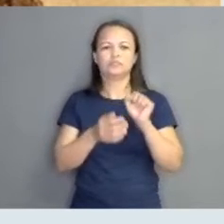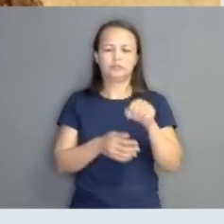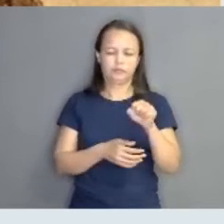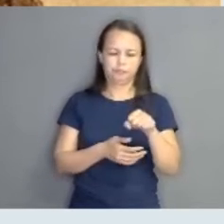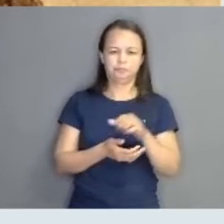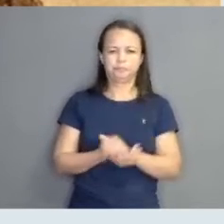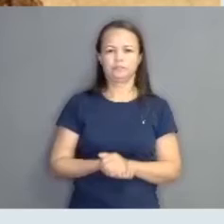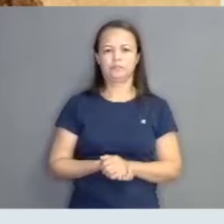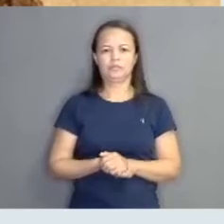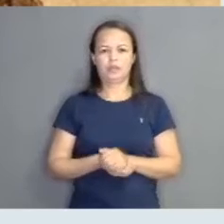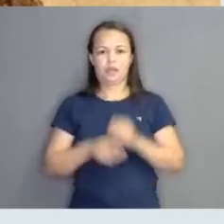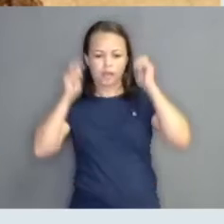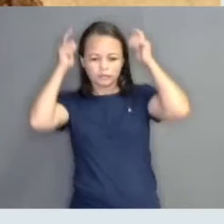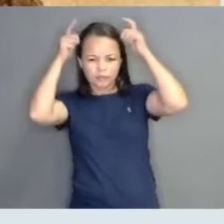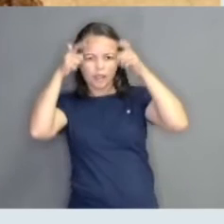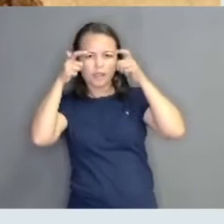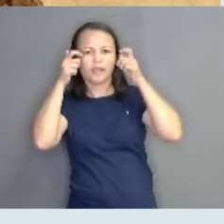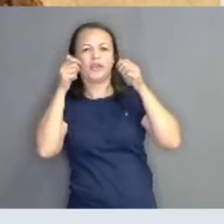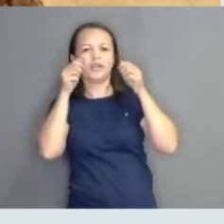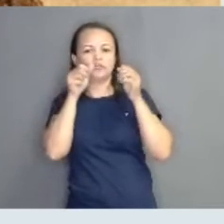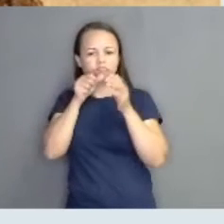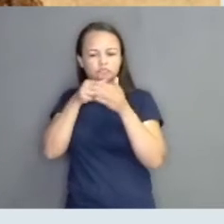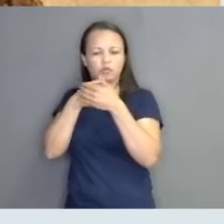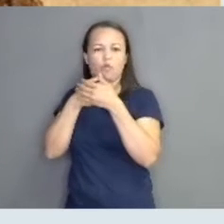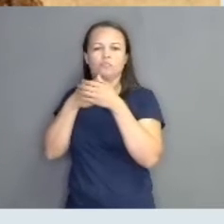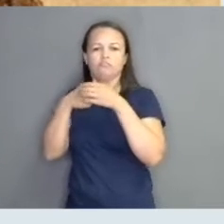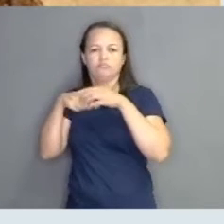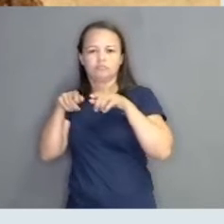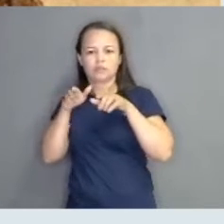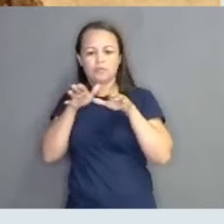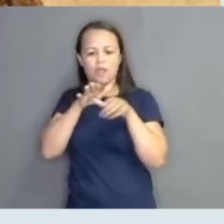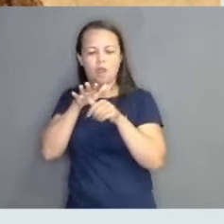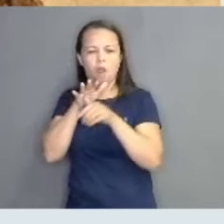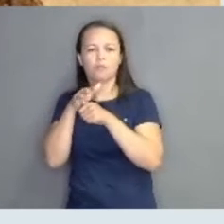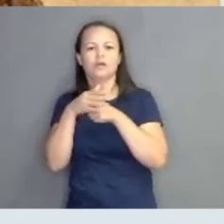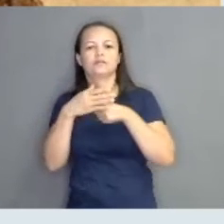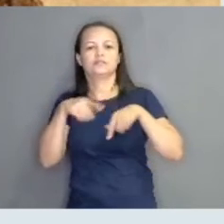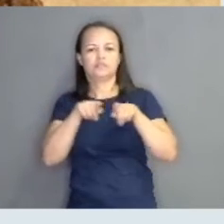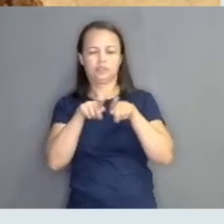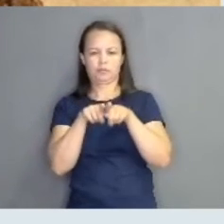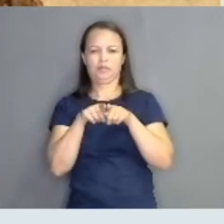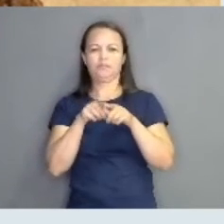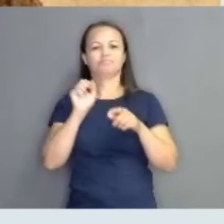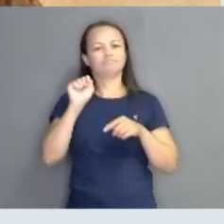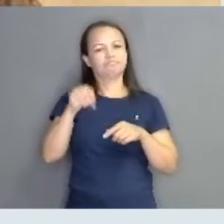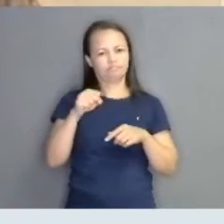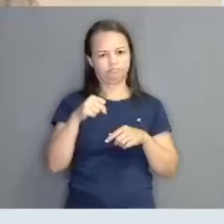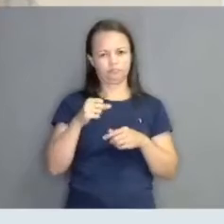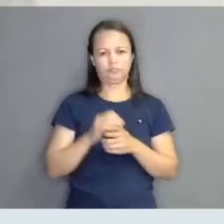estariam por trás? Sim, nós vimos, não é, que realmente existia isso.